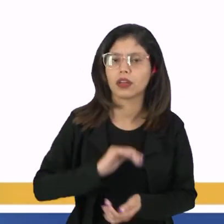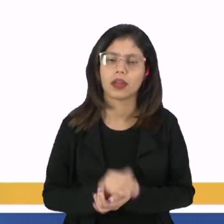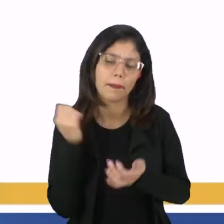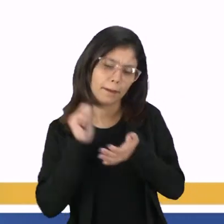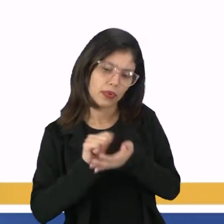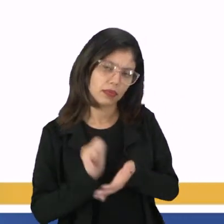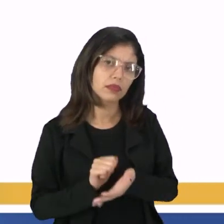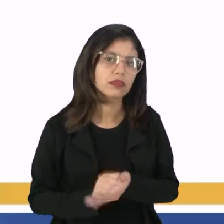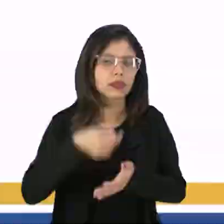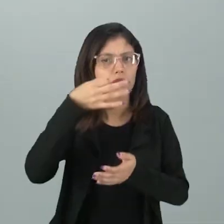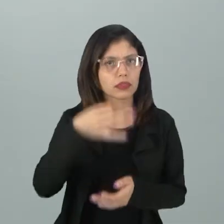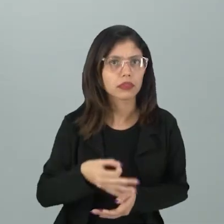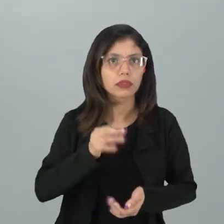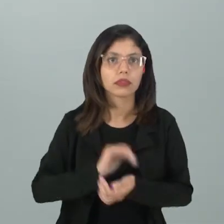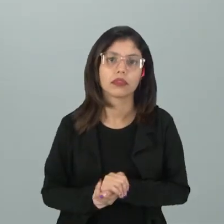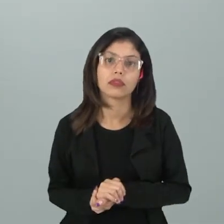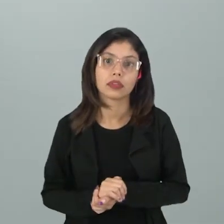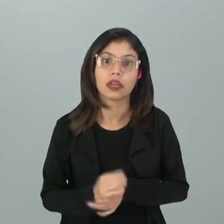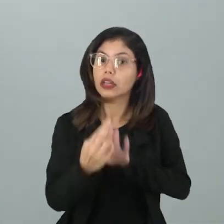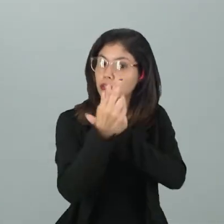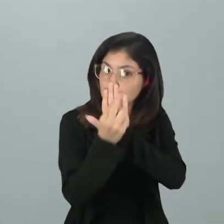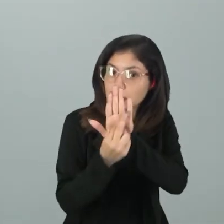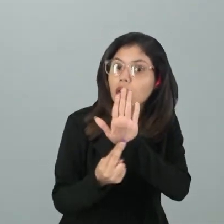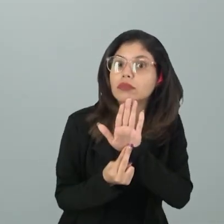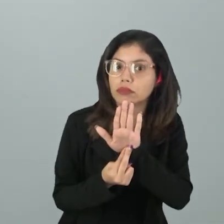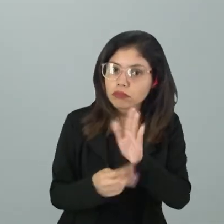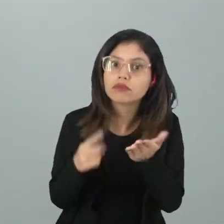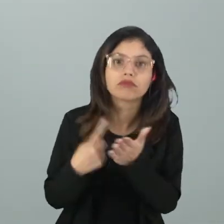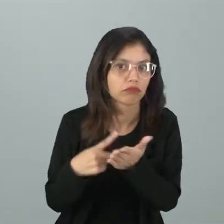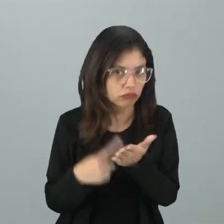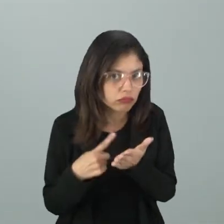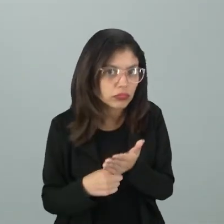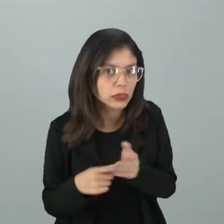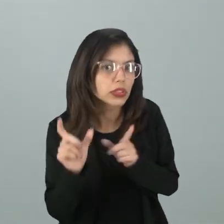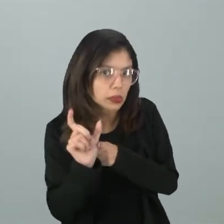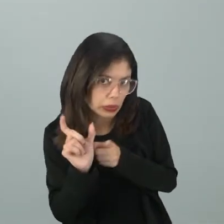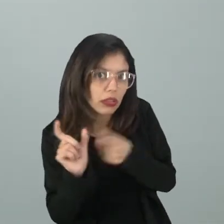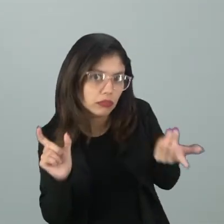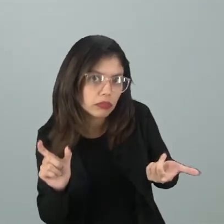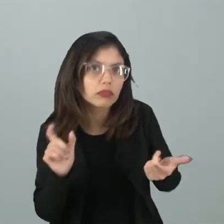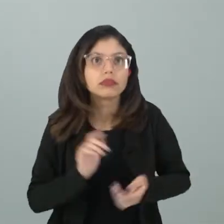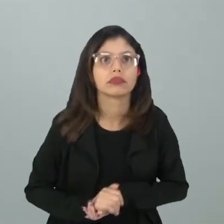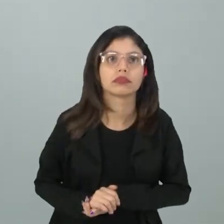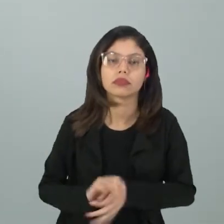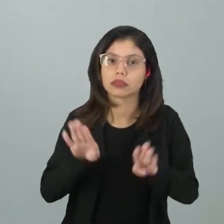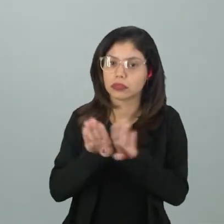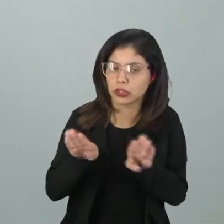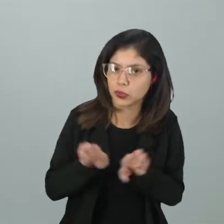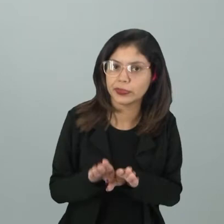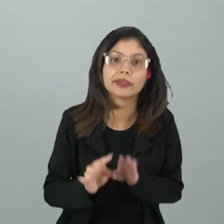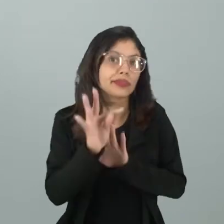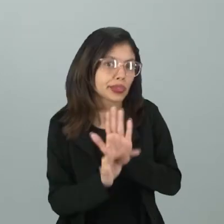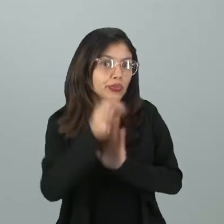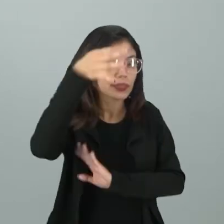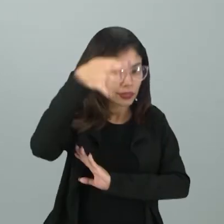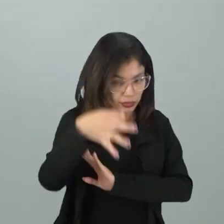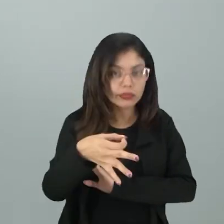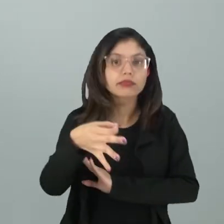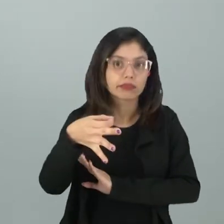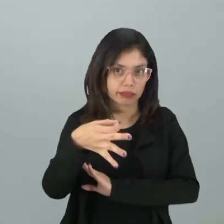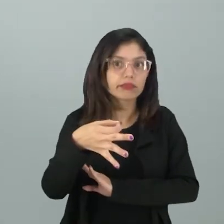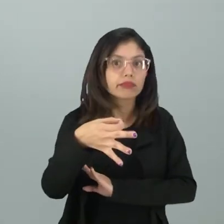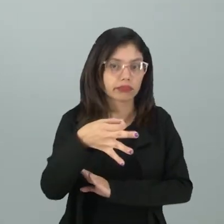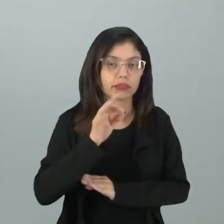têm que escrever o texto correto em relação às regras de concordância entre as palavras. E também tem que escrever esse texto correto